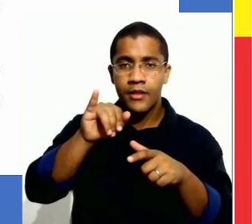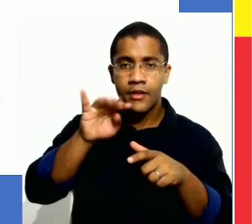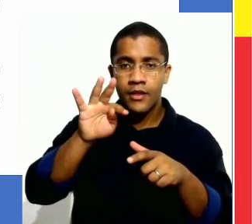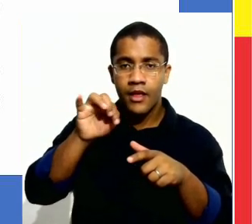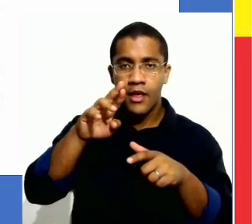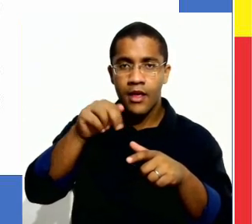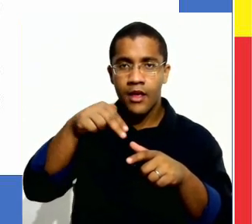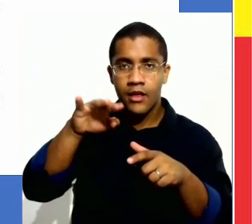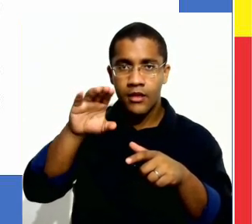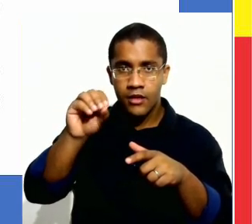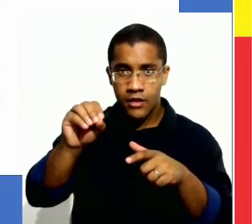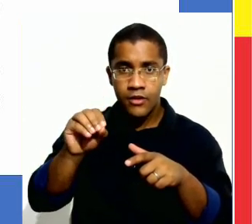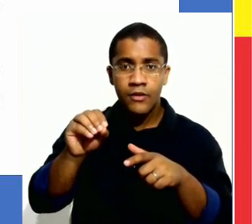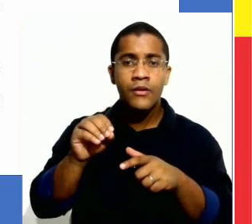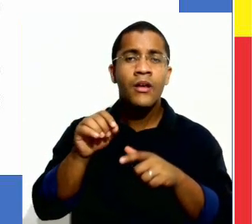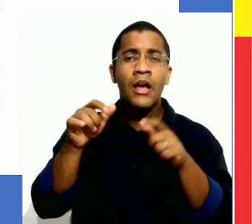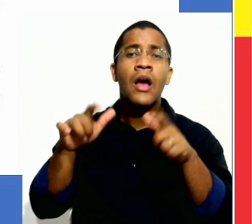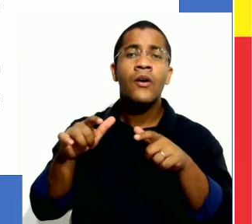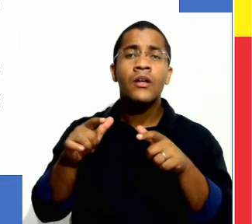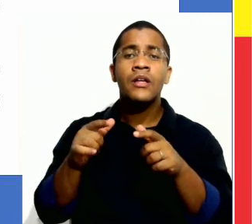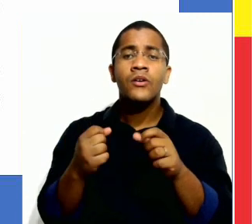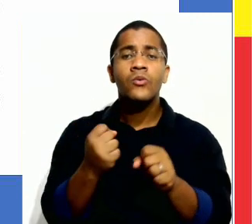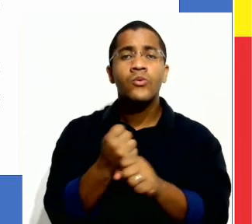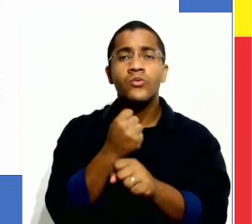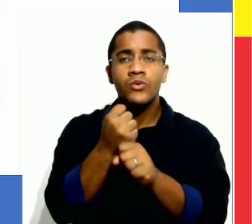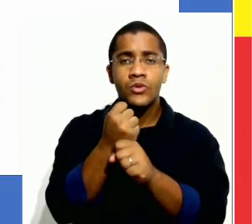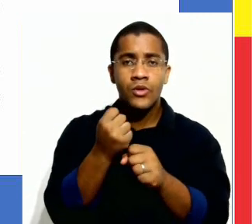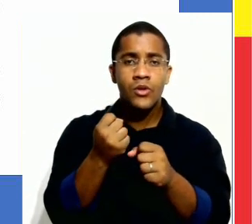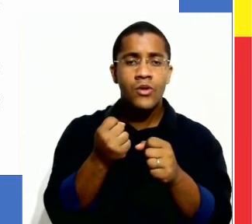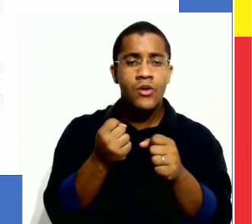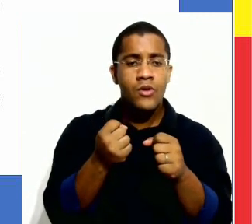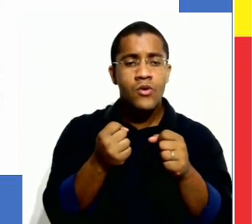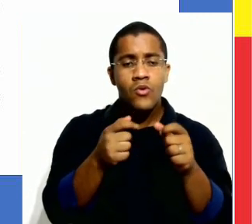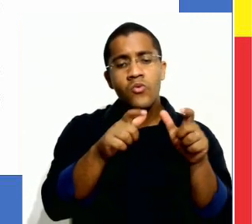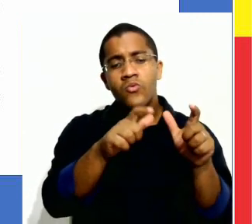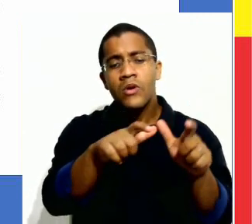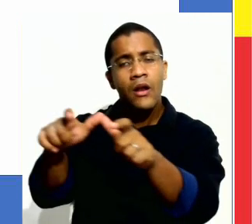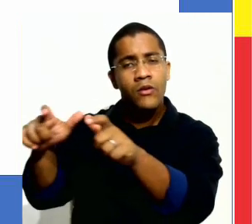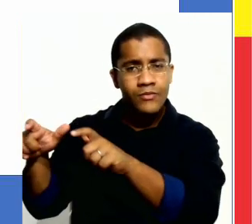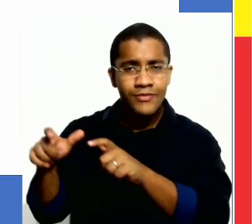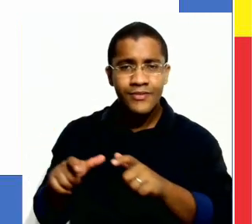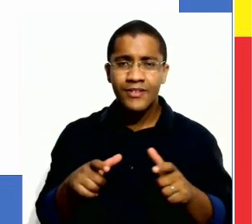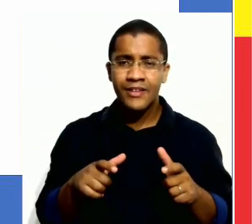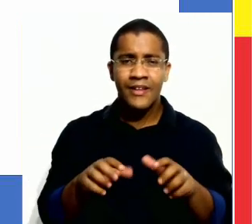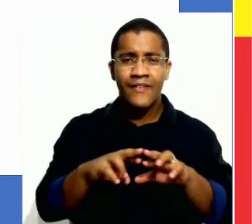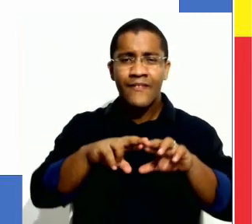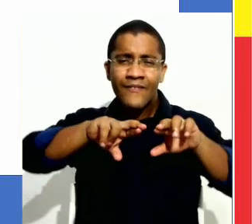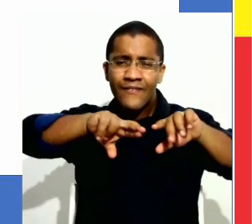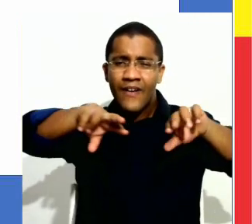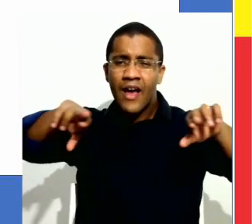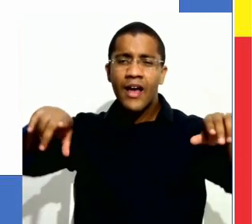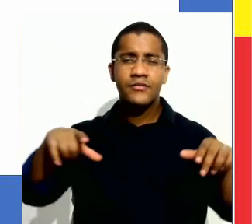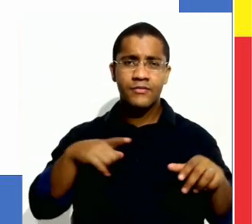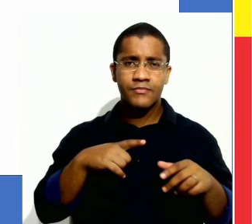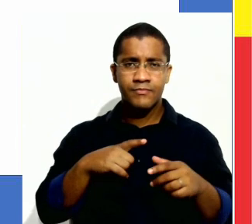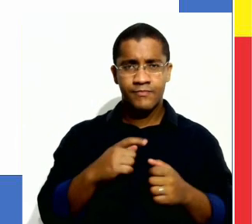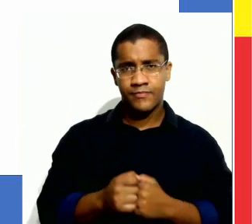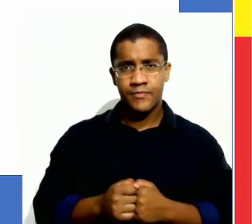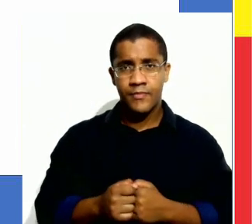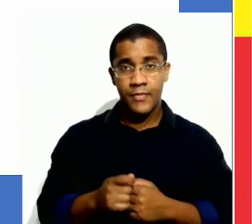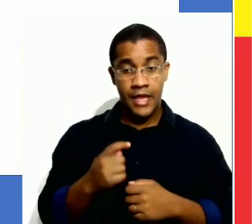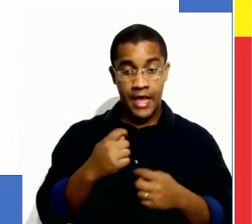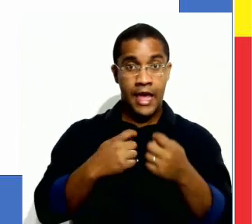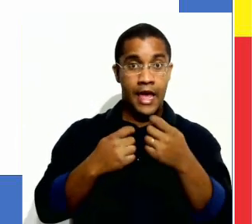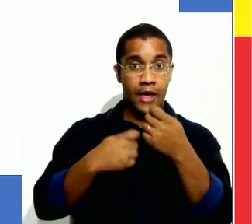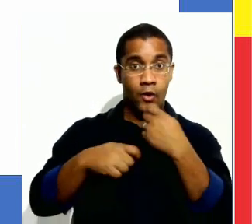na Sicília, na Espanha e no norte da África. Então, cabe destacar,